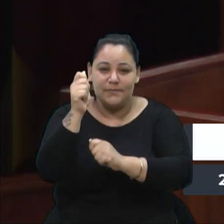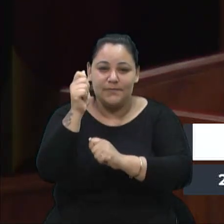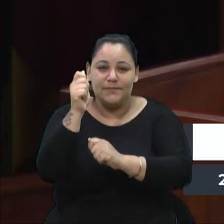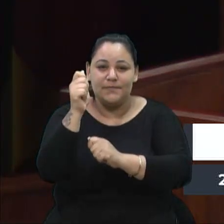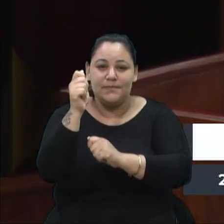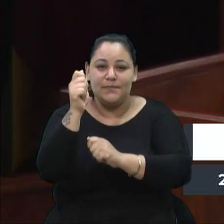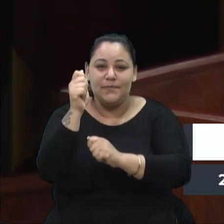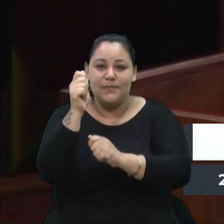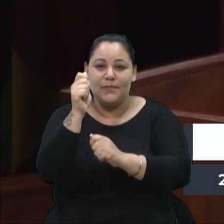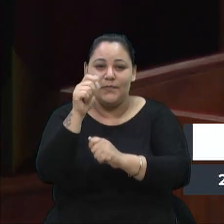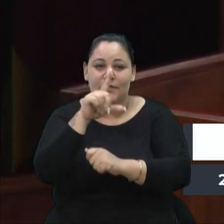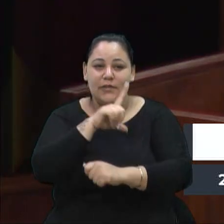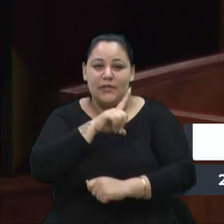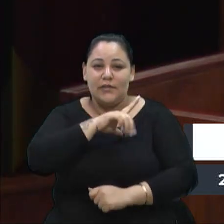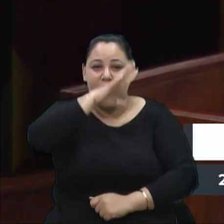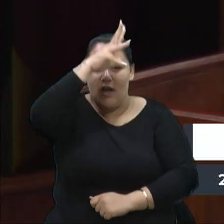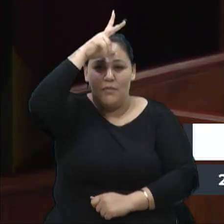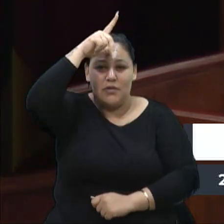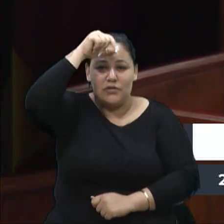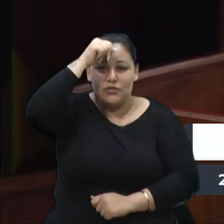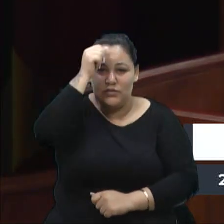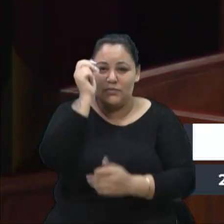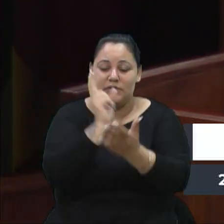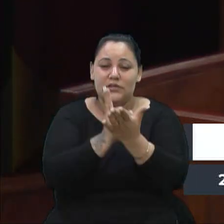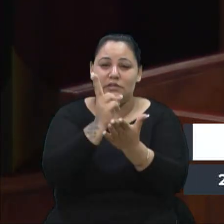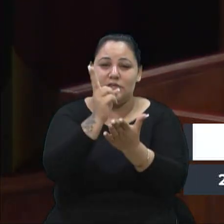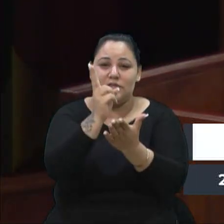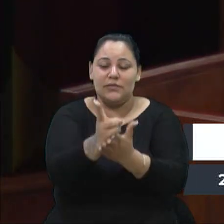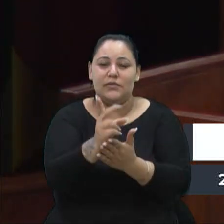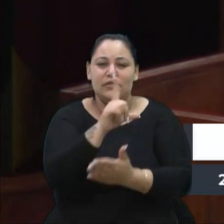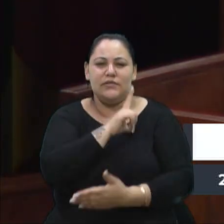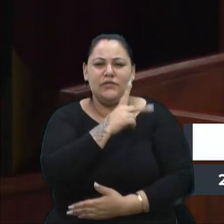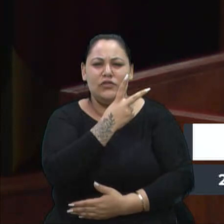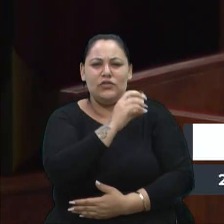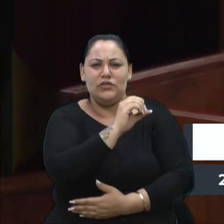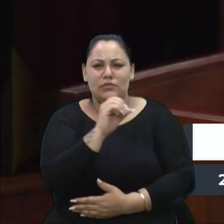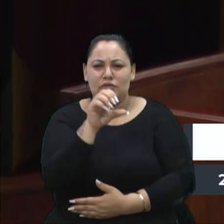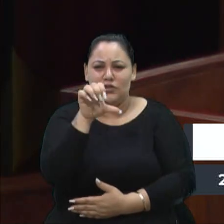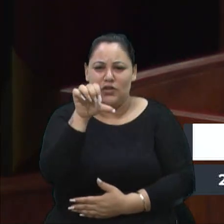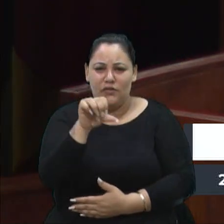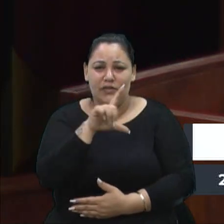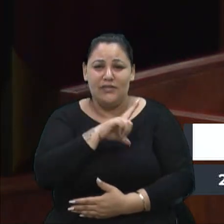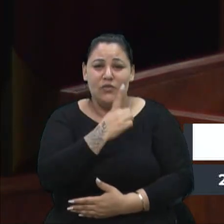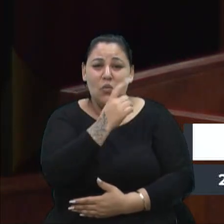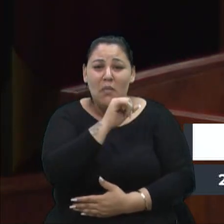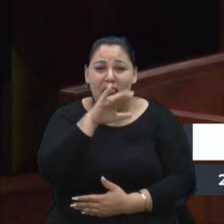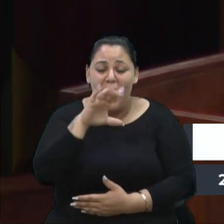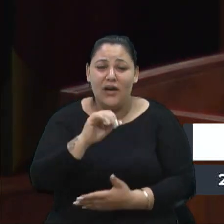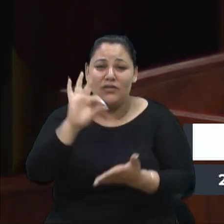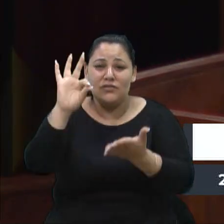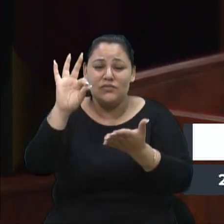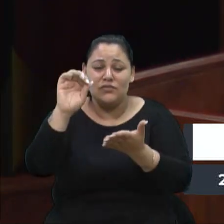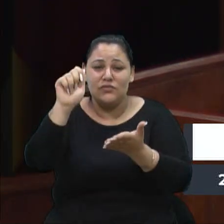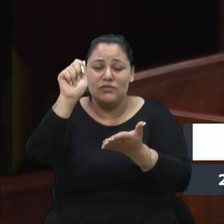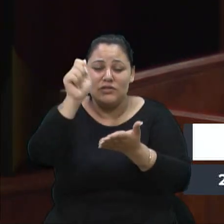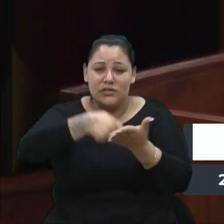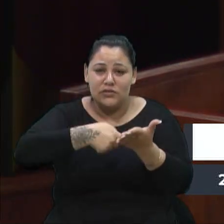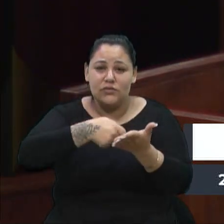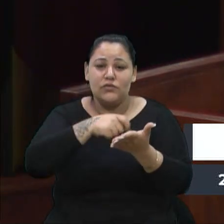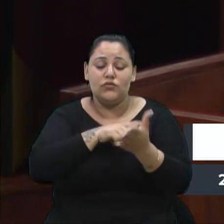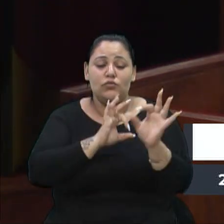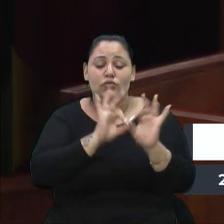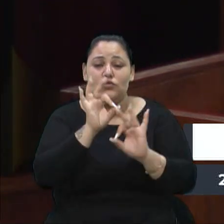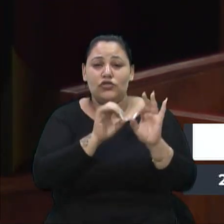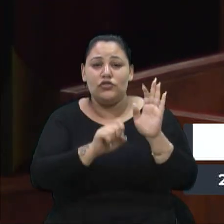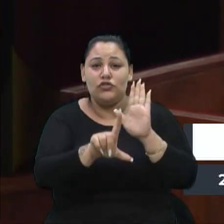em 2009, conquistando mais de 1 milhão de assinaturas para a criação de um projeto de lei contra o desmatamento